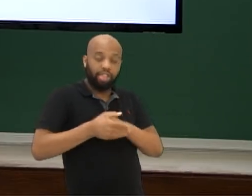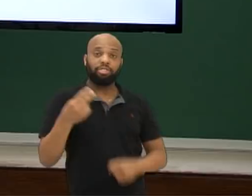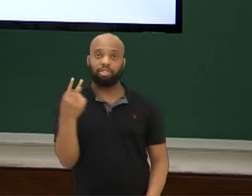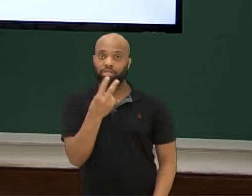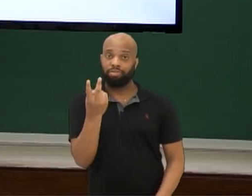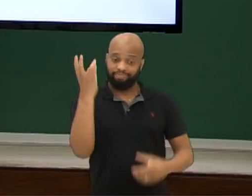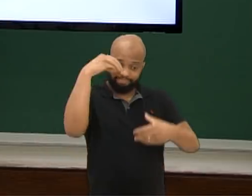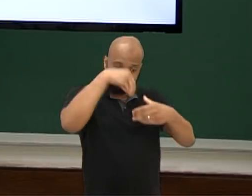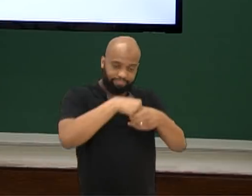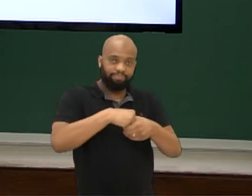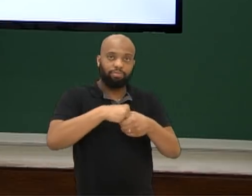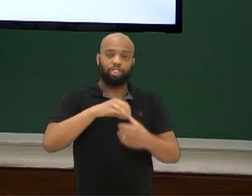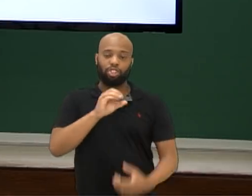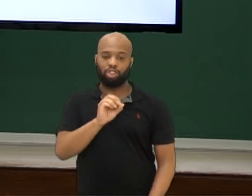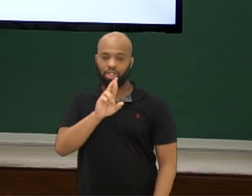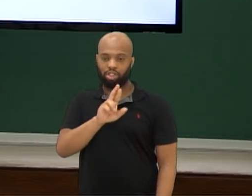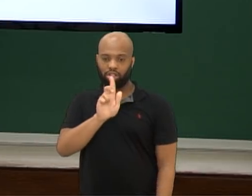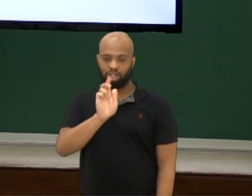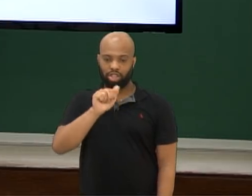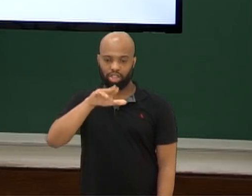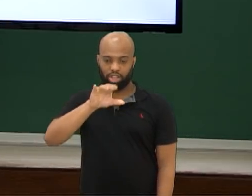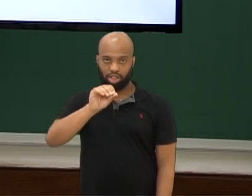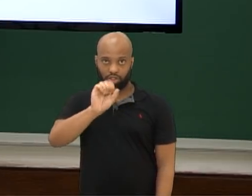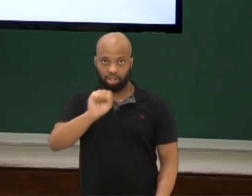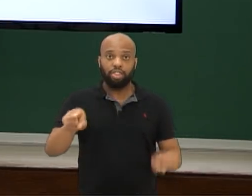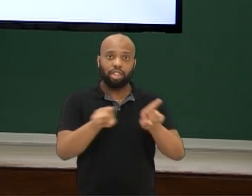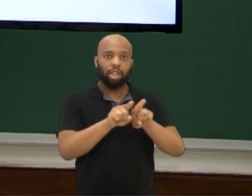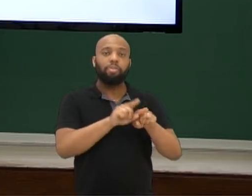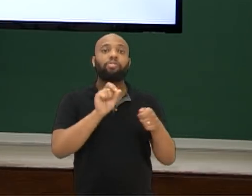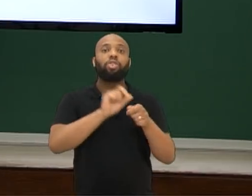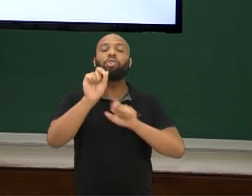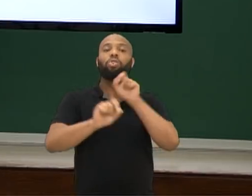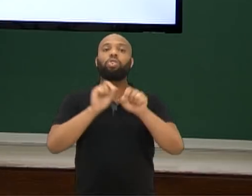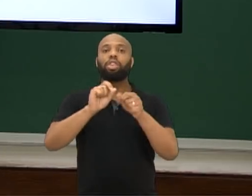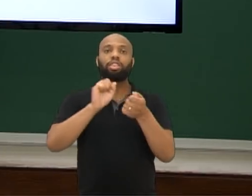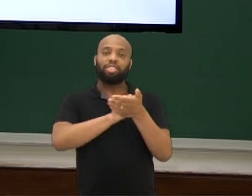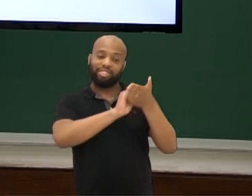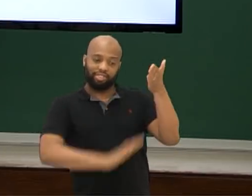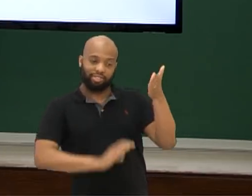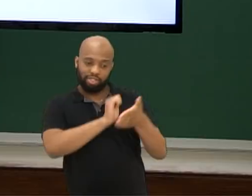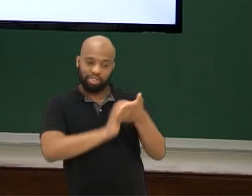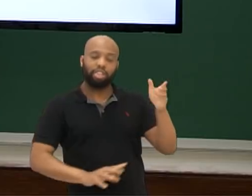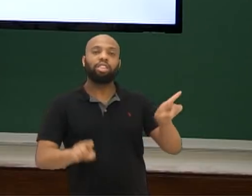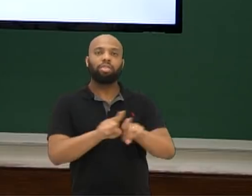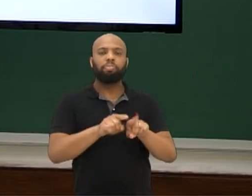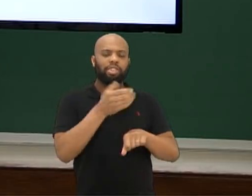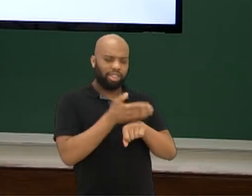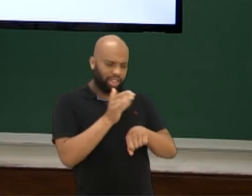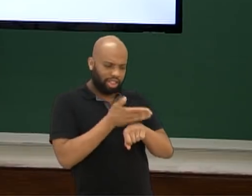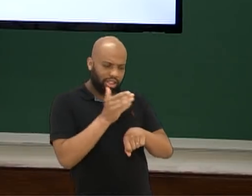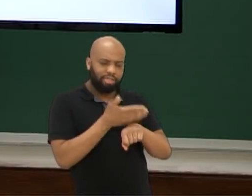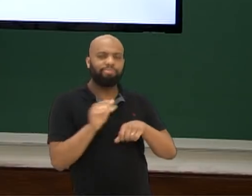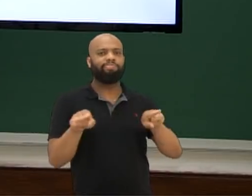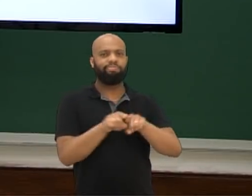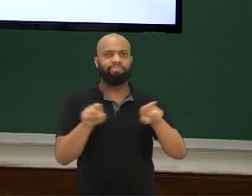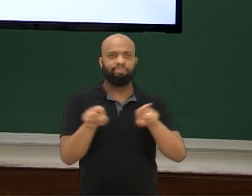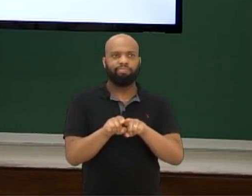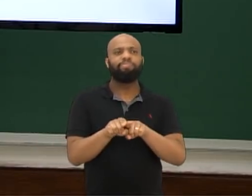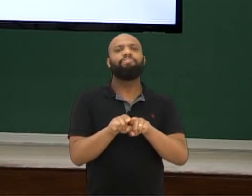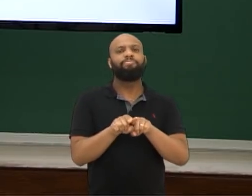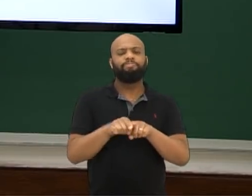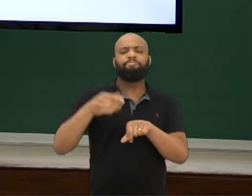compostos orgânicos, tá certo? E vamos fazer também atividades para exercitar, atividades